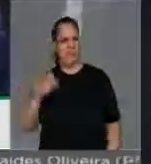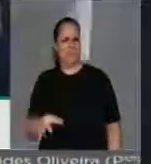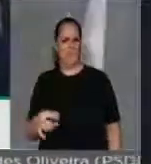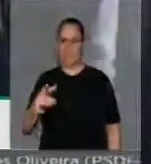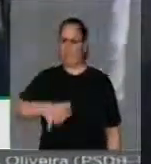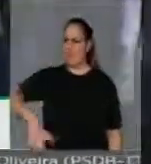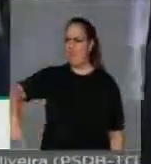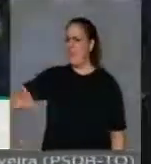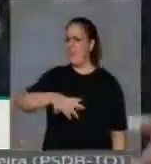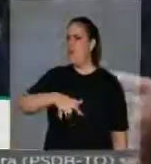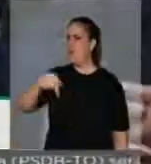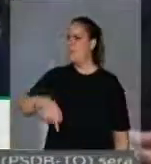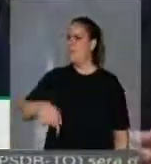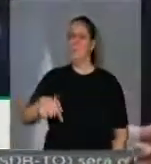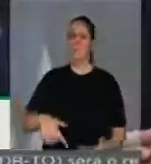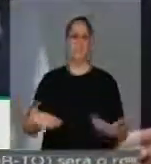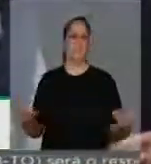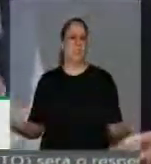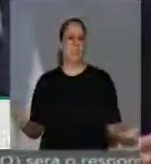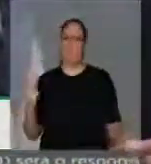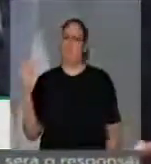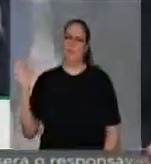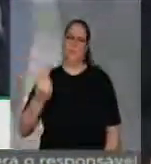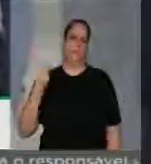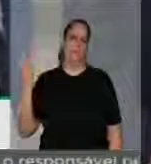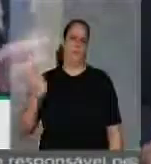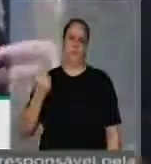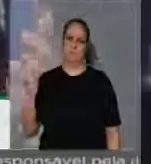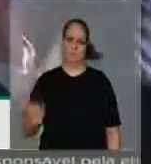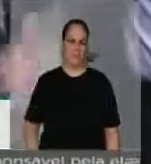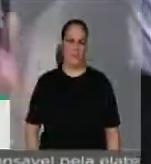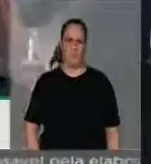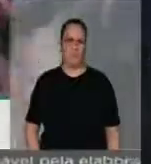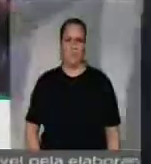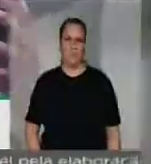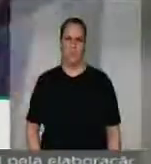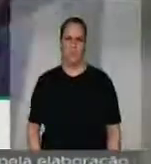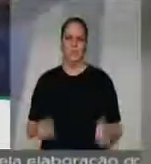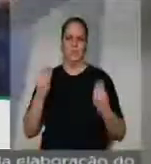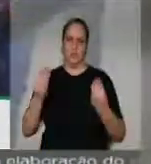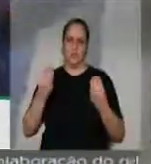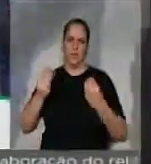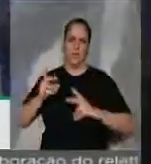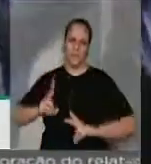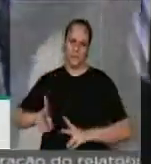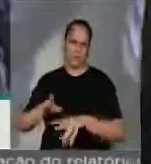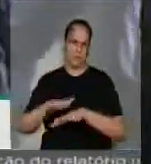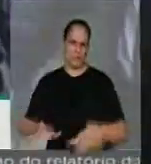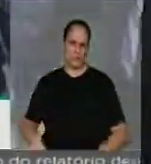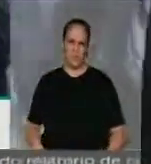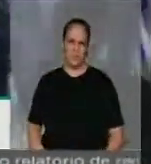ambiente que nós estamos vivendo aqui. É impossível que nós possamos continuar desta